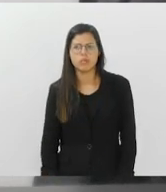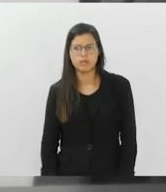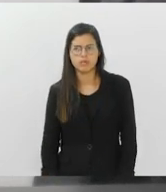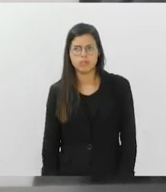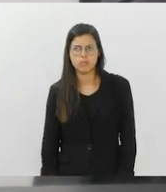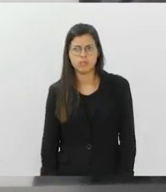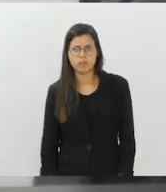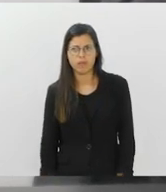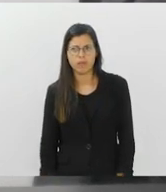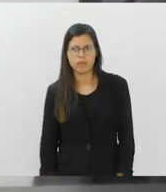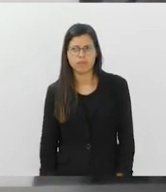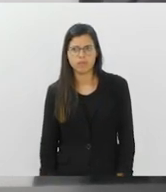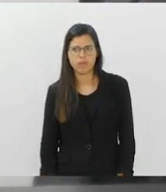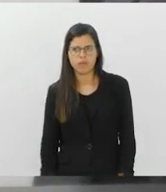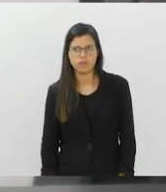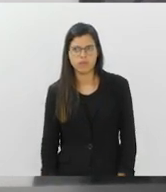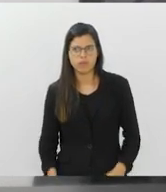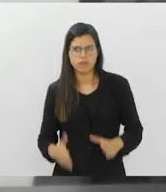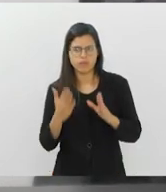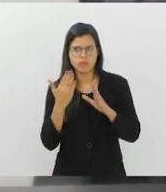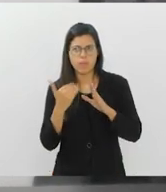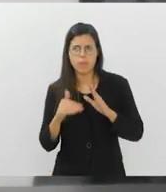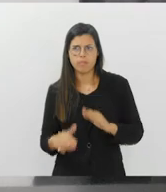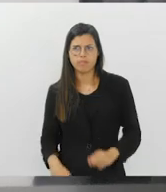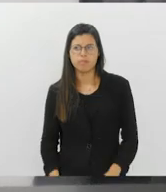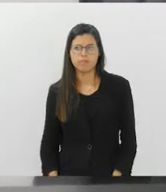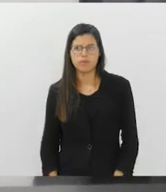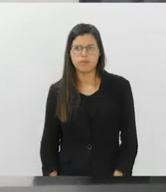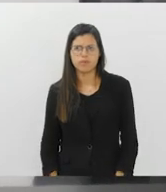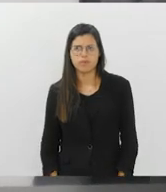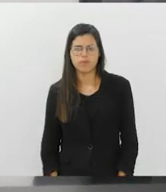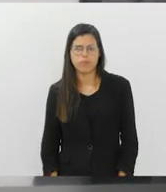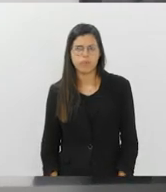gente encaminhou para o senhor.